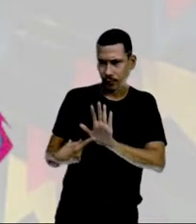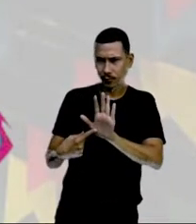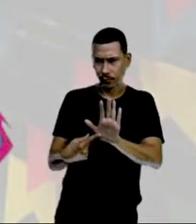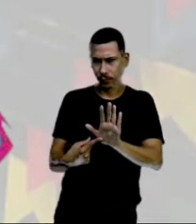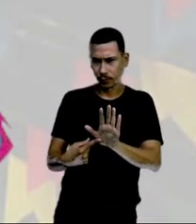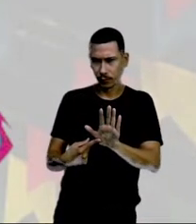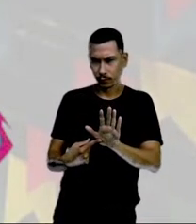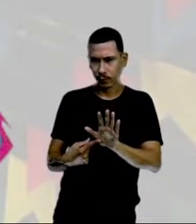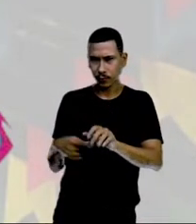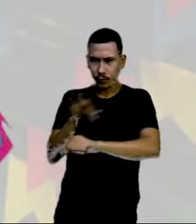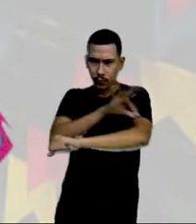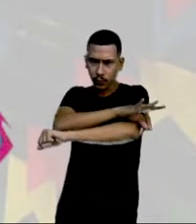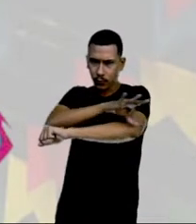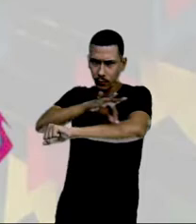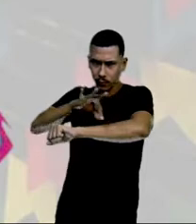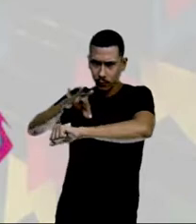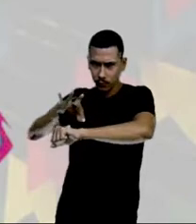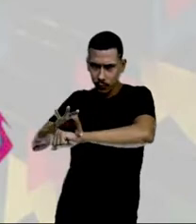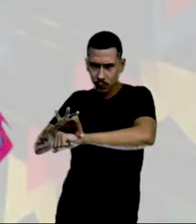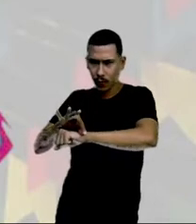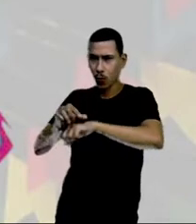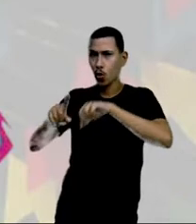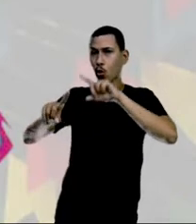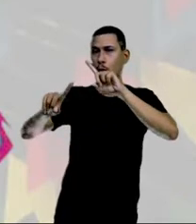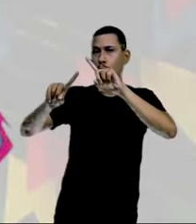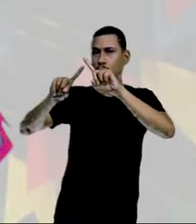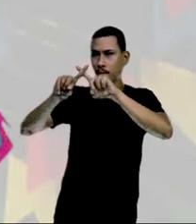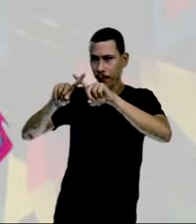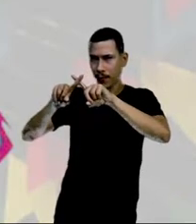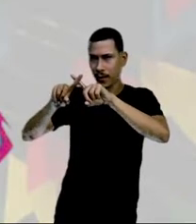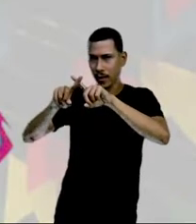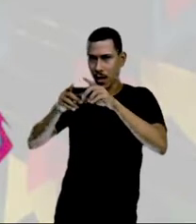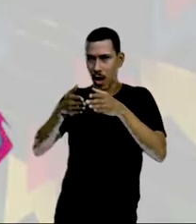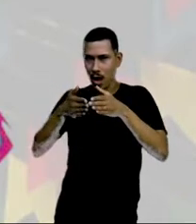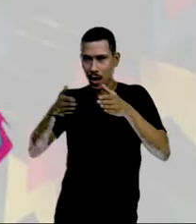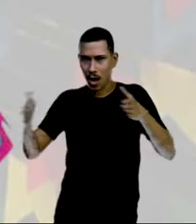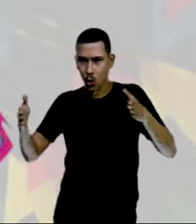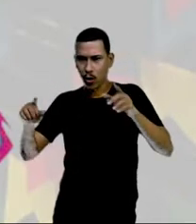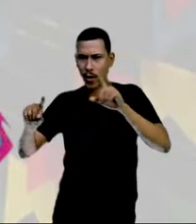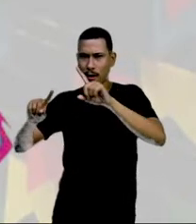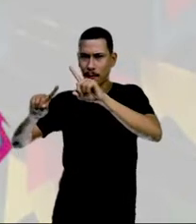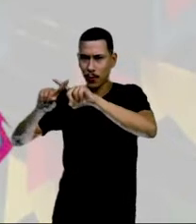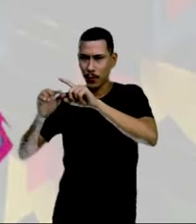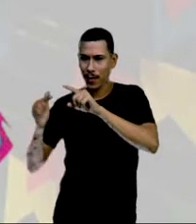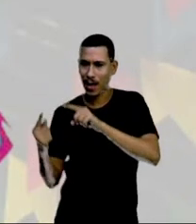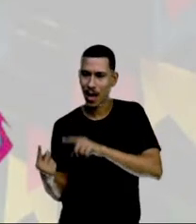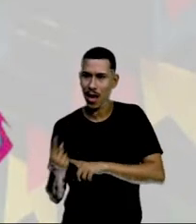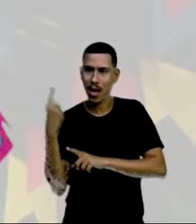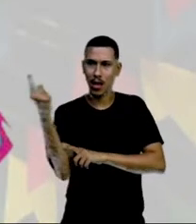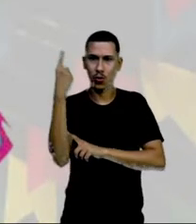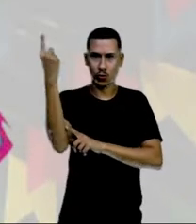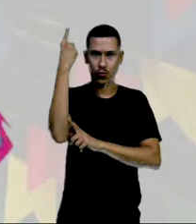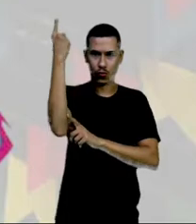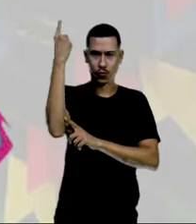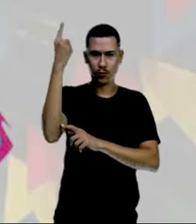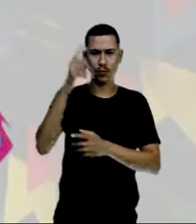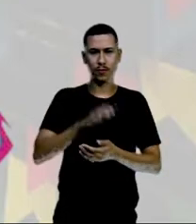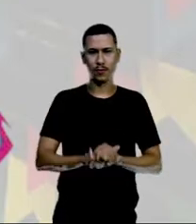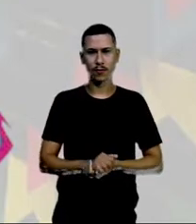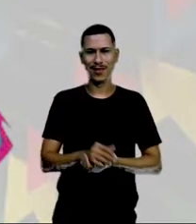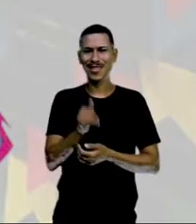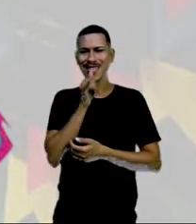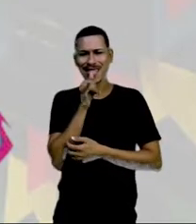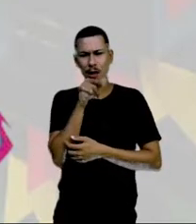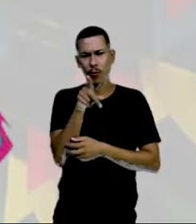pelo comprimento que multiplica a largura que multiplica a altura. Se